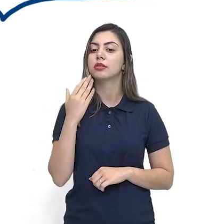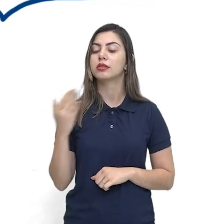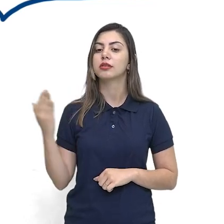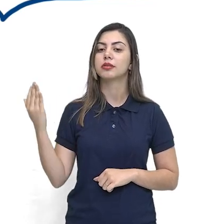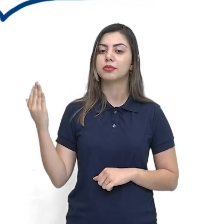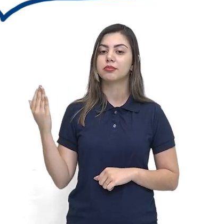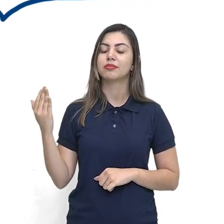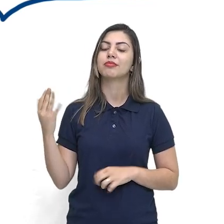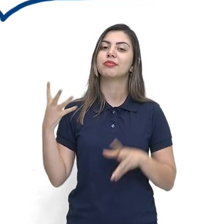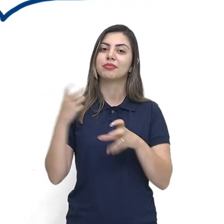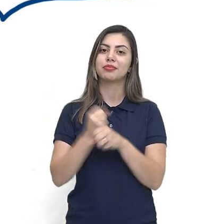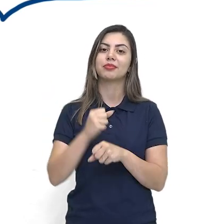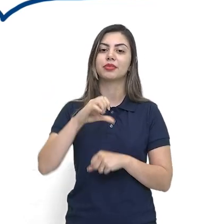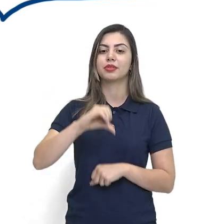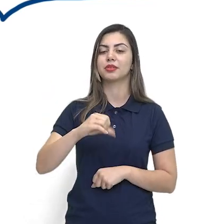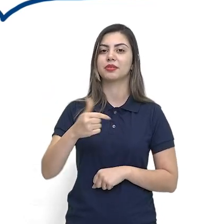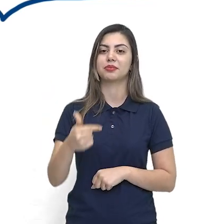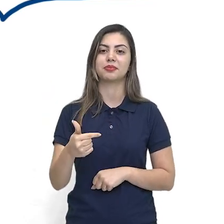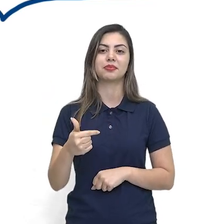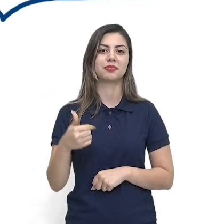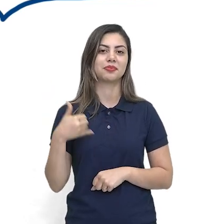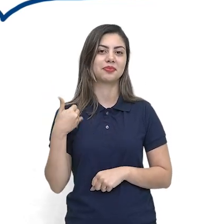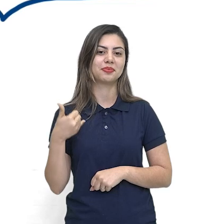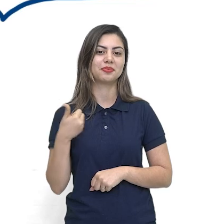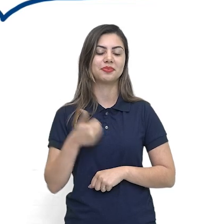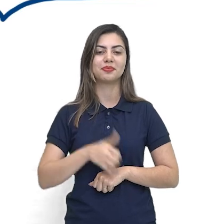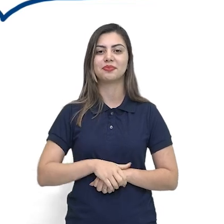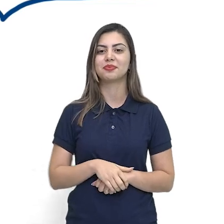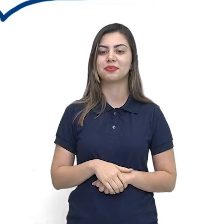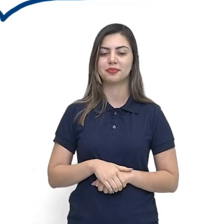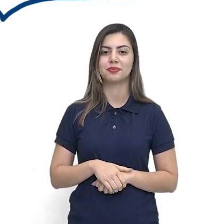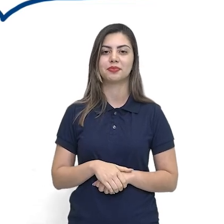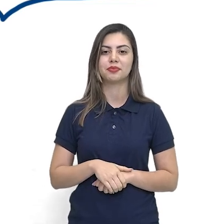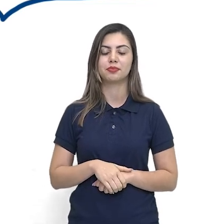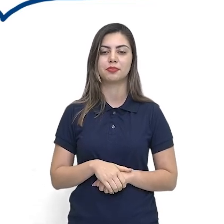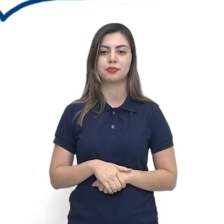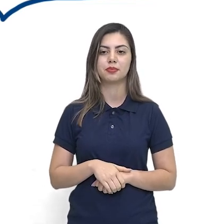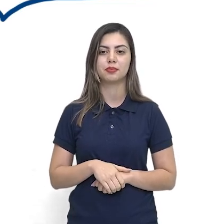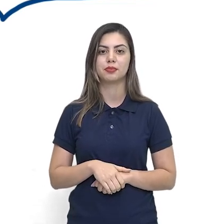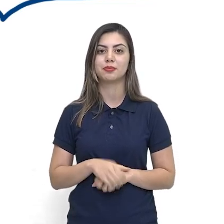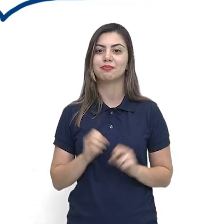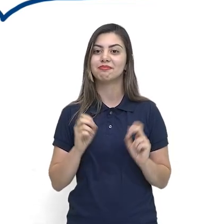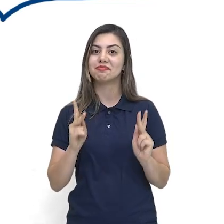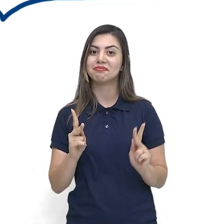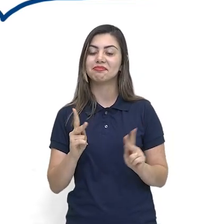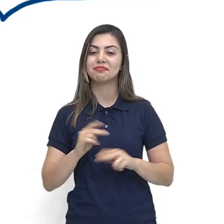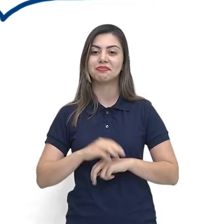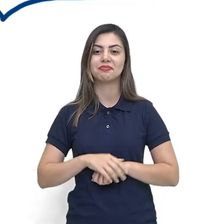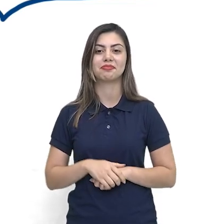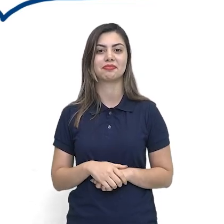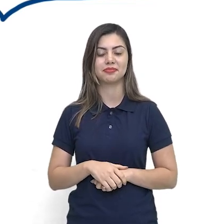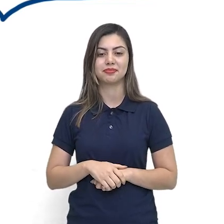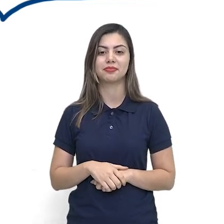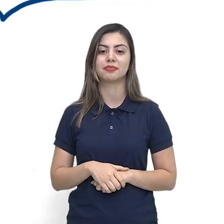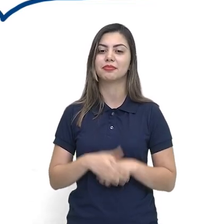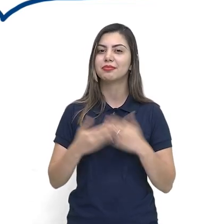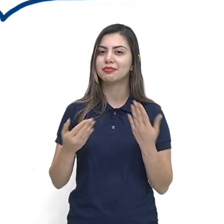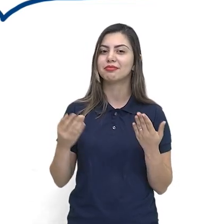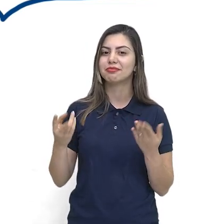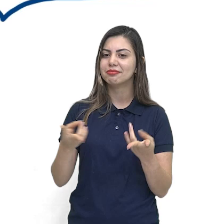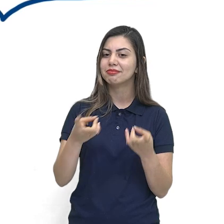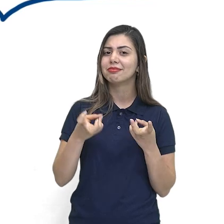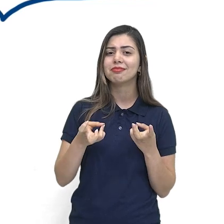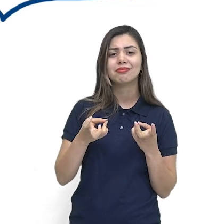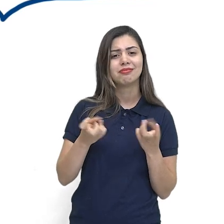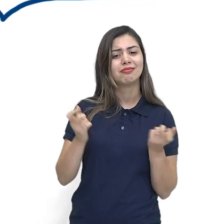23, dá os 92 anos. Beleza, meu povo? Então, é dessa forma